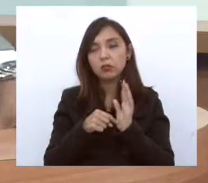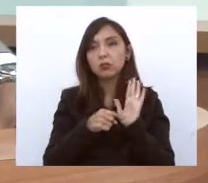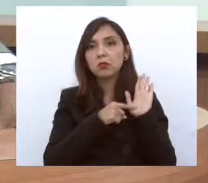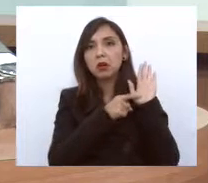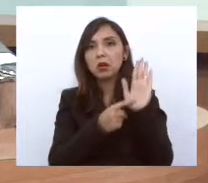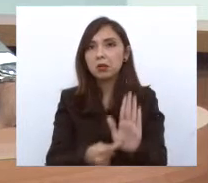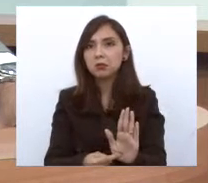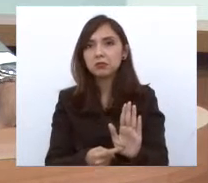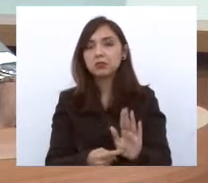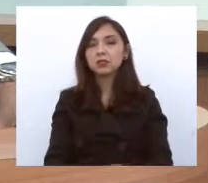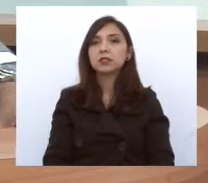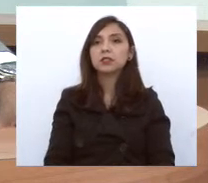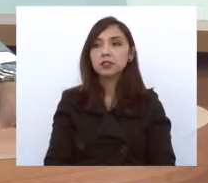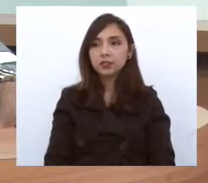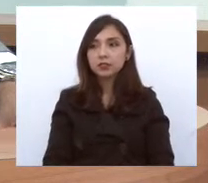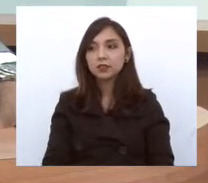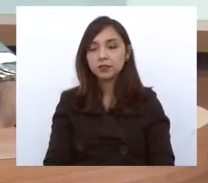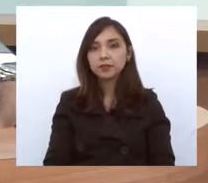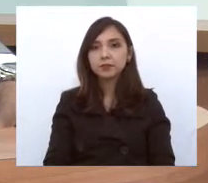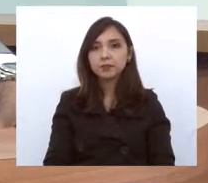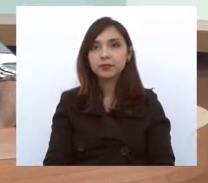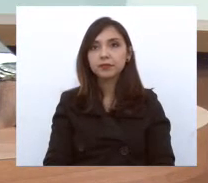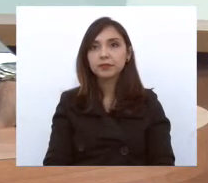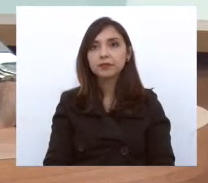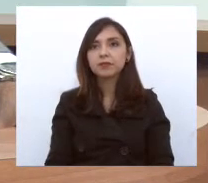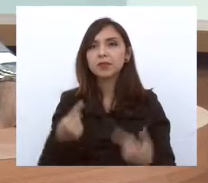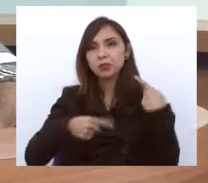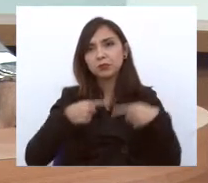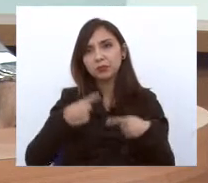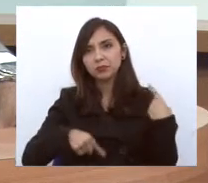apresenta de uma forma bastante polêmica.